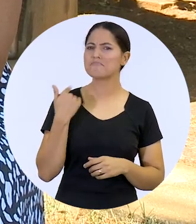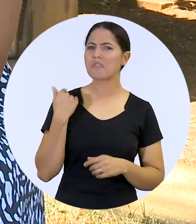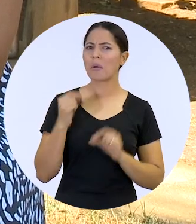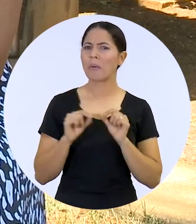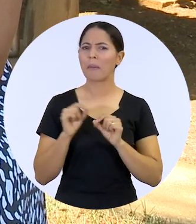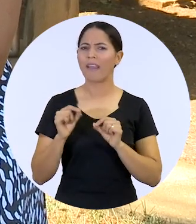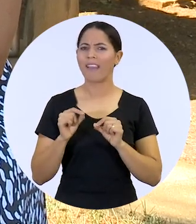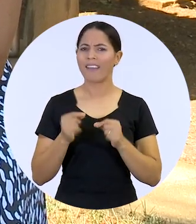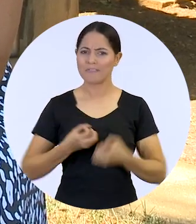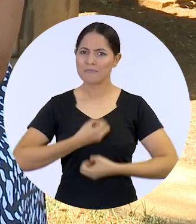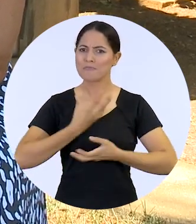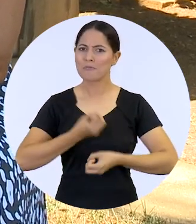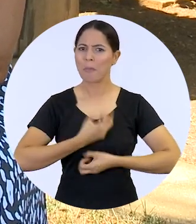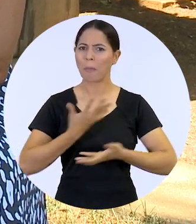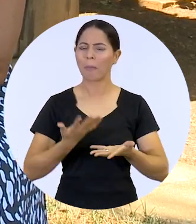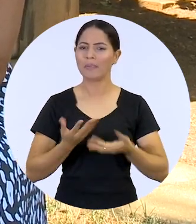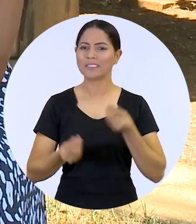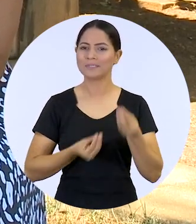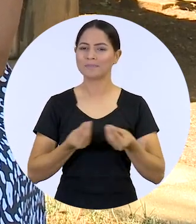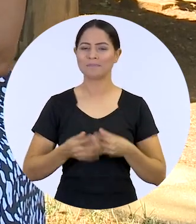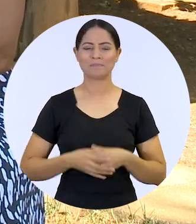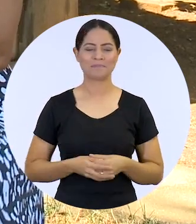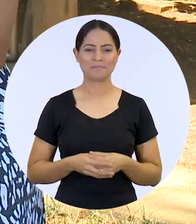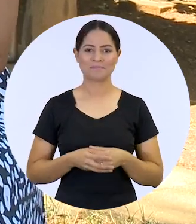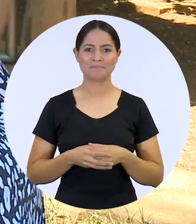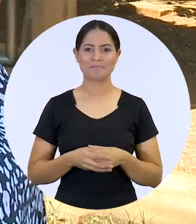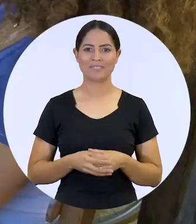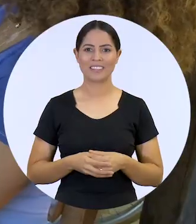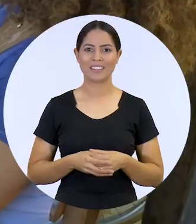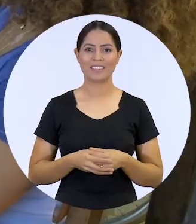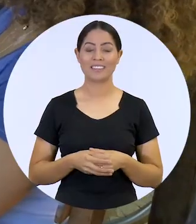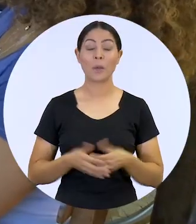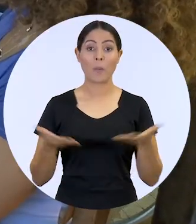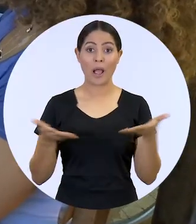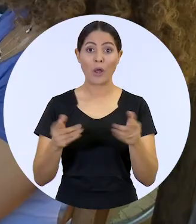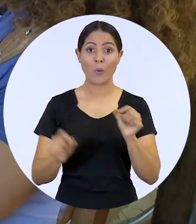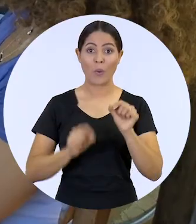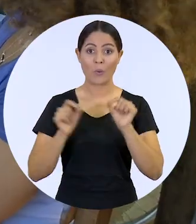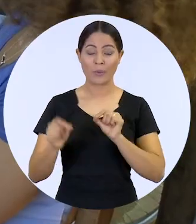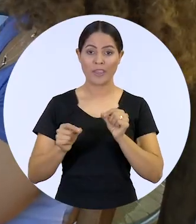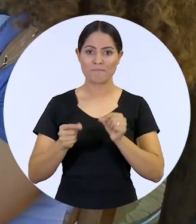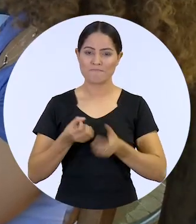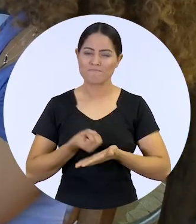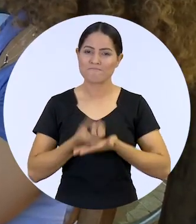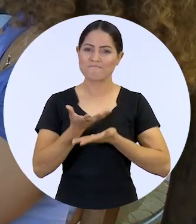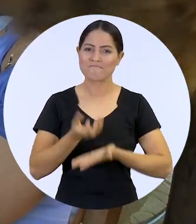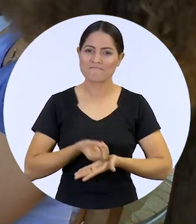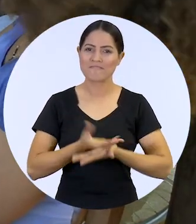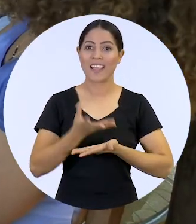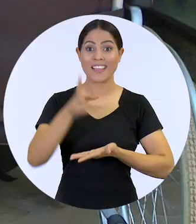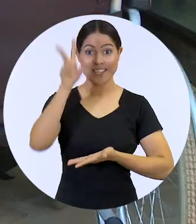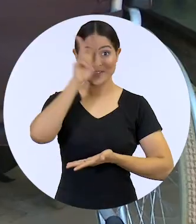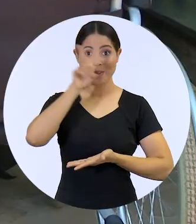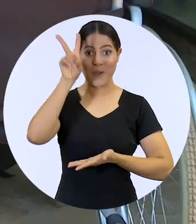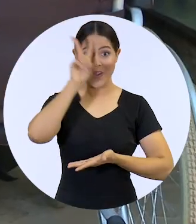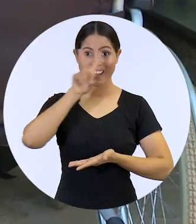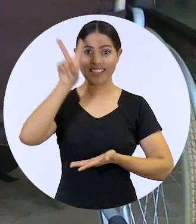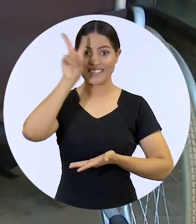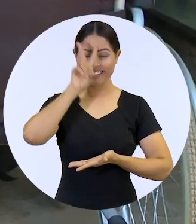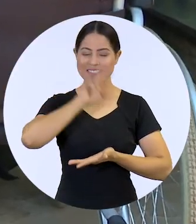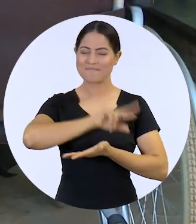que é a atividade? Conta um pouquinho para a gente o cronograma de vocês. Na realidade, essa daqui é a contação de histórias, né? É um projeto